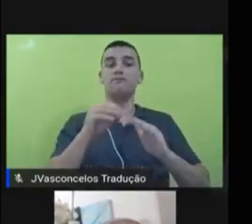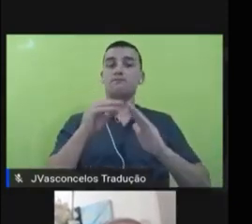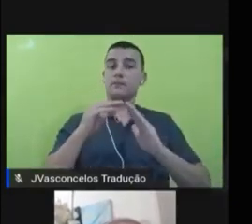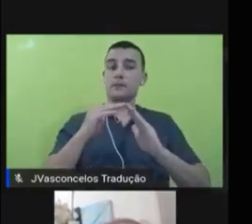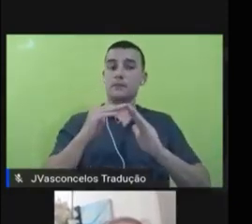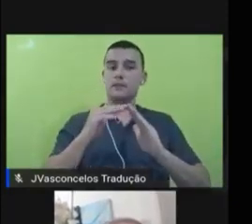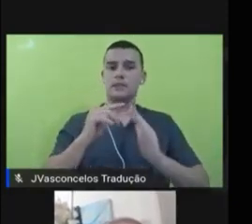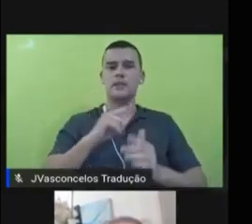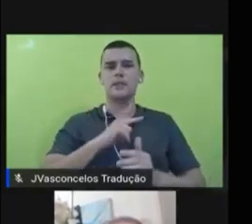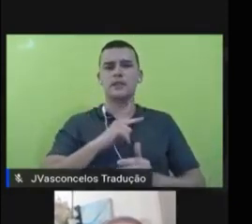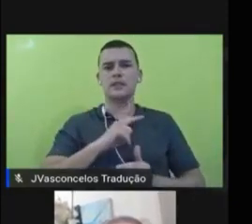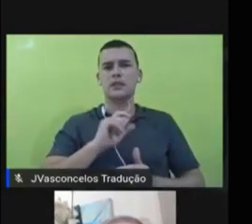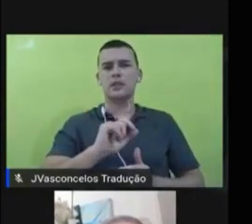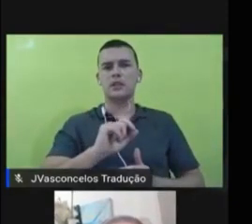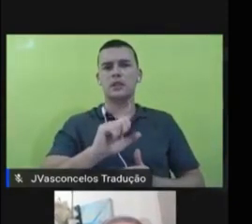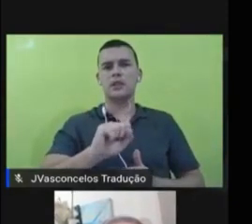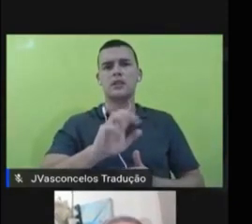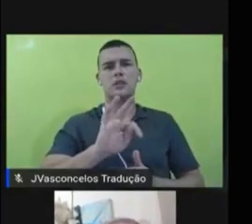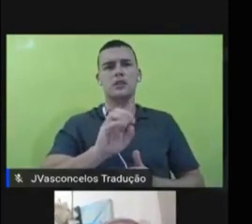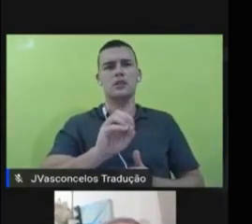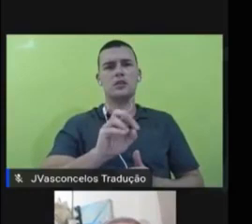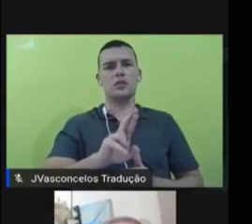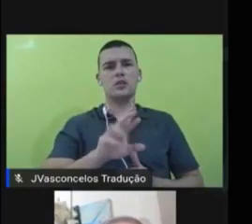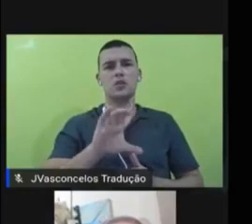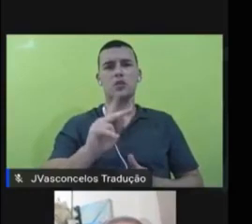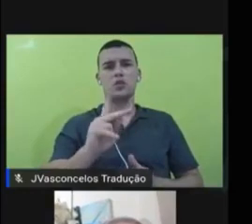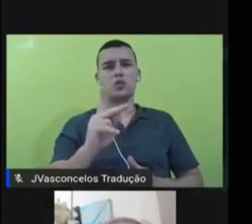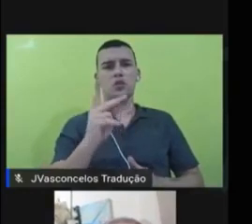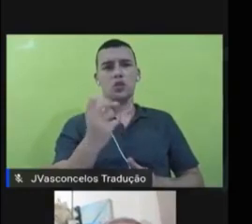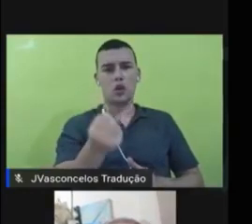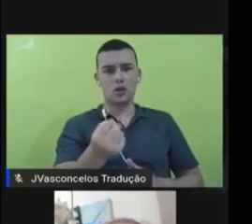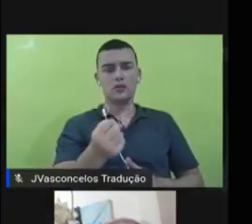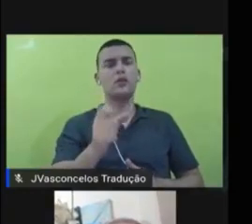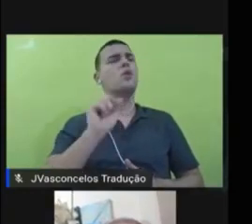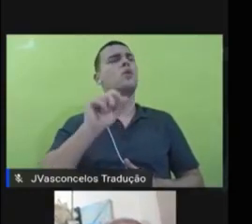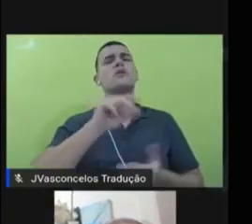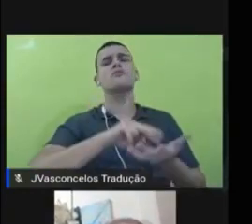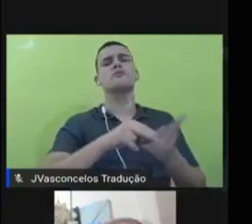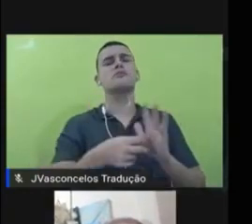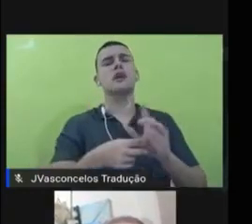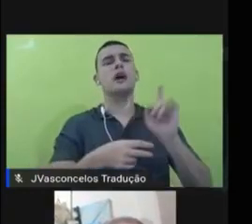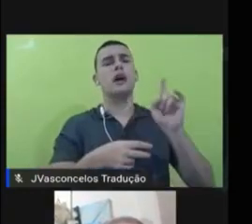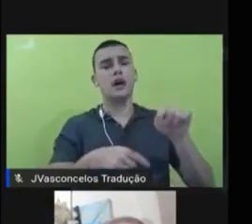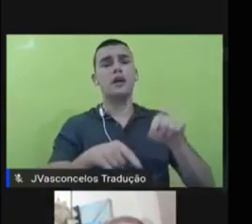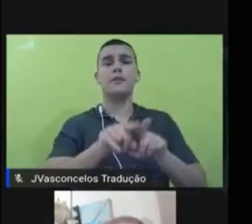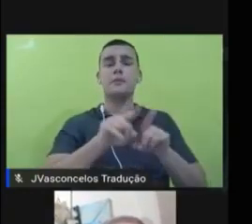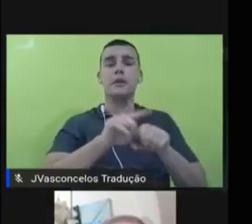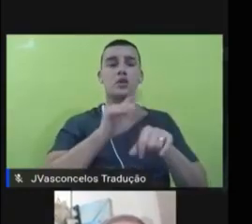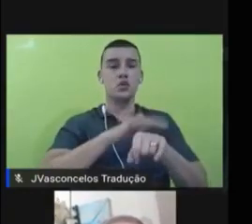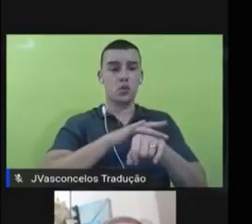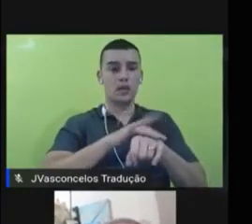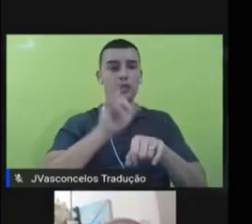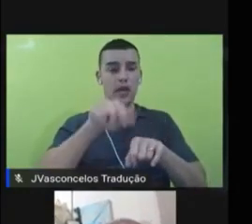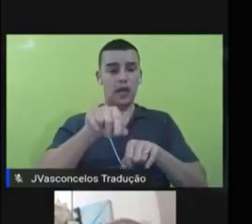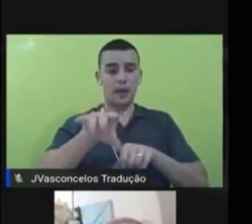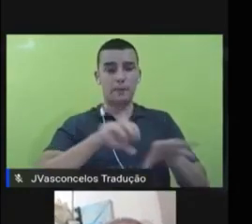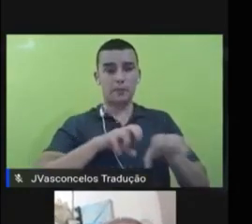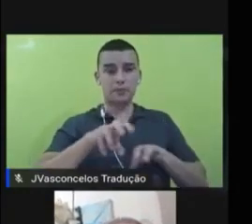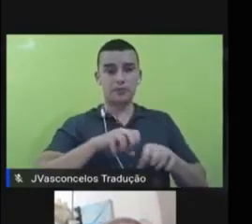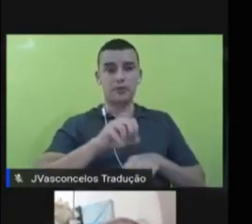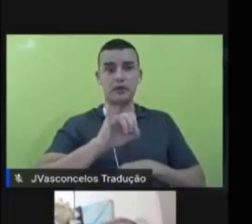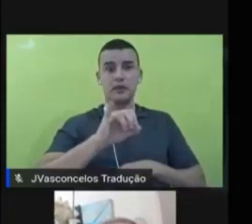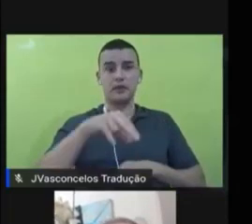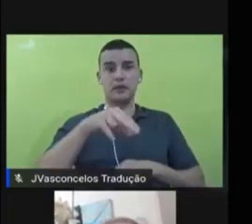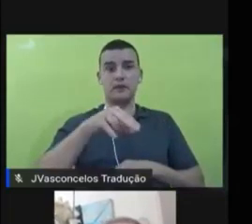no Brasil. Eu faço parte de um comitê no Rio de Janeiro. O que são as STORTs? São também doenças infecciosas, e